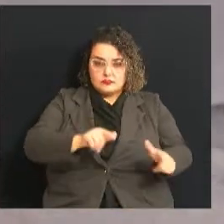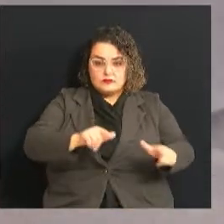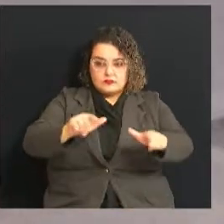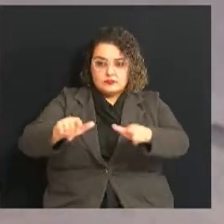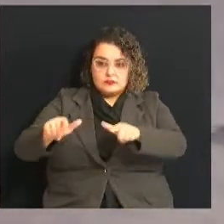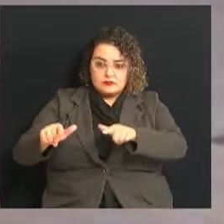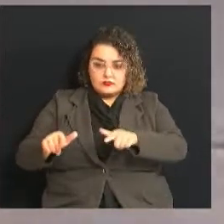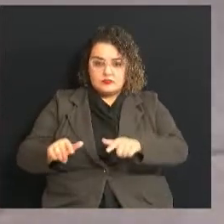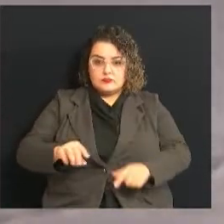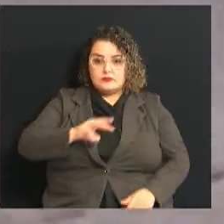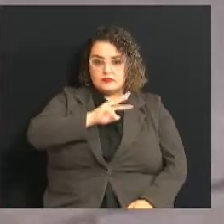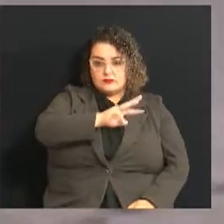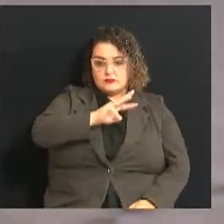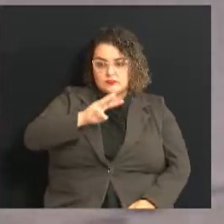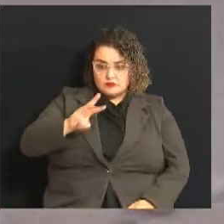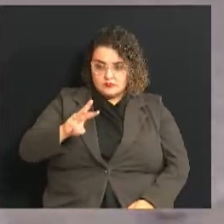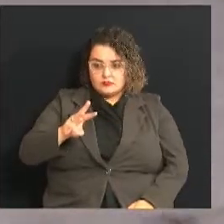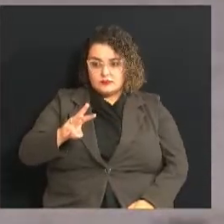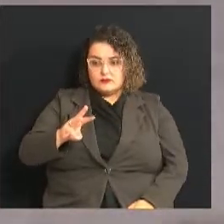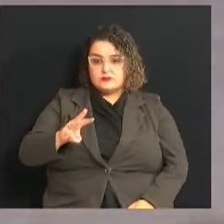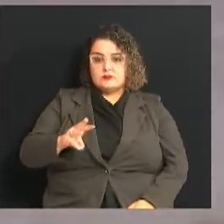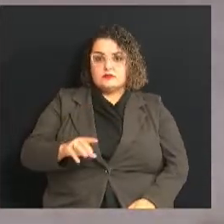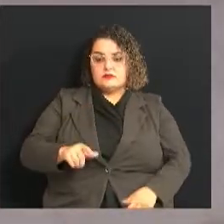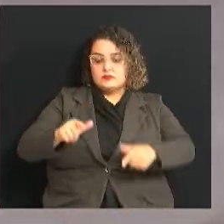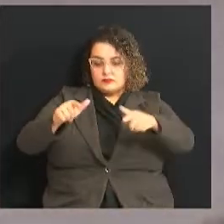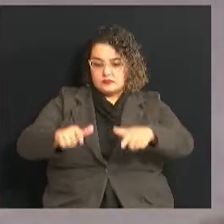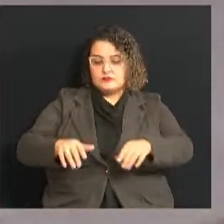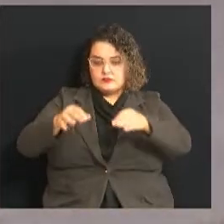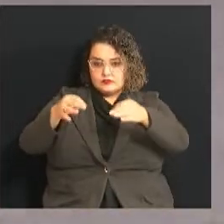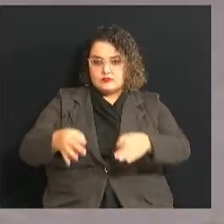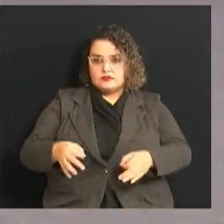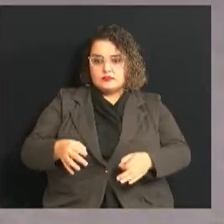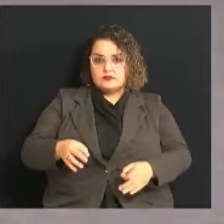o site, ele tem um geolocalizador, o site é